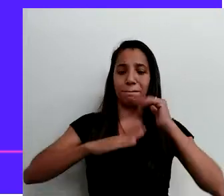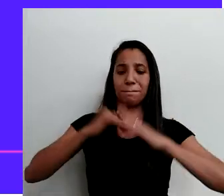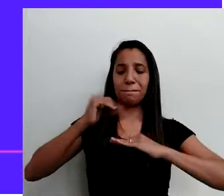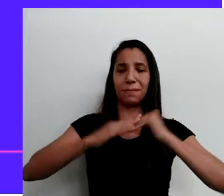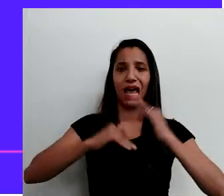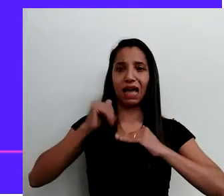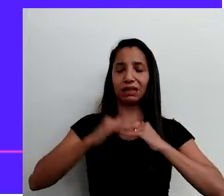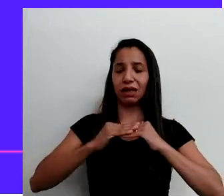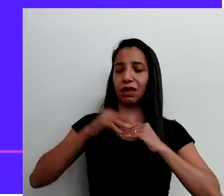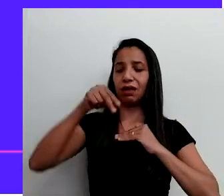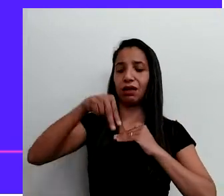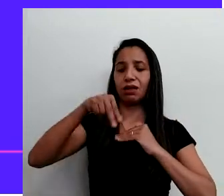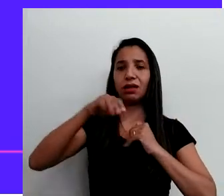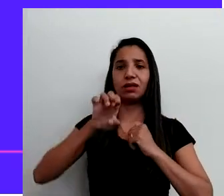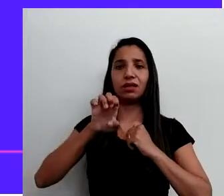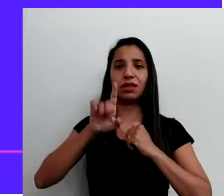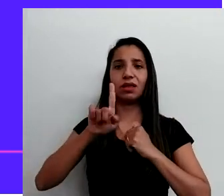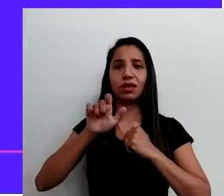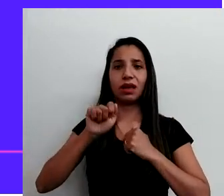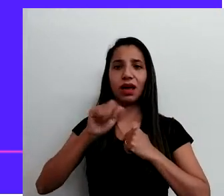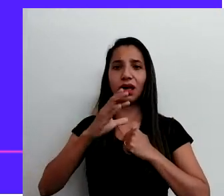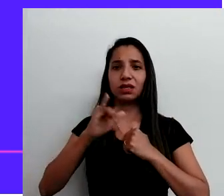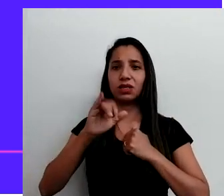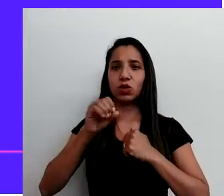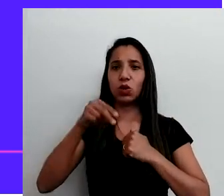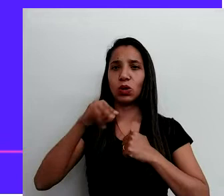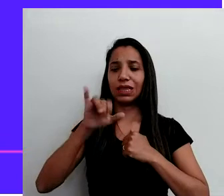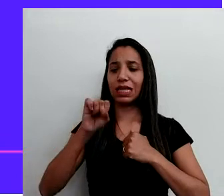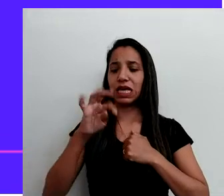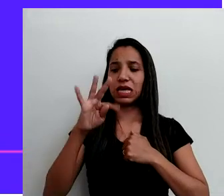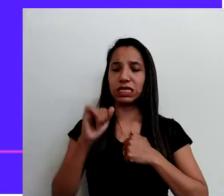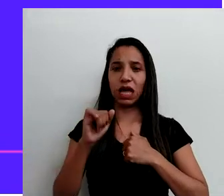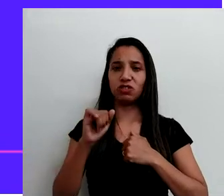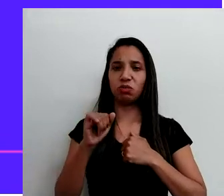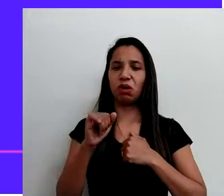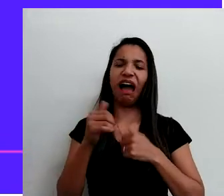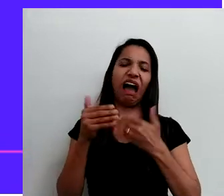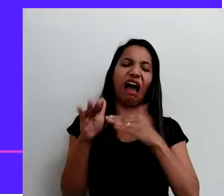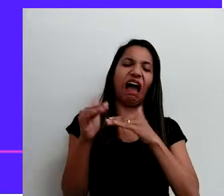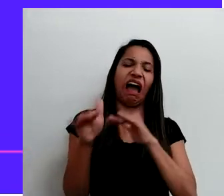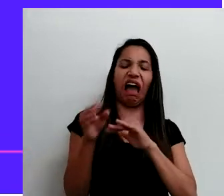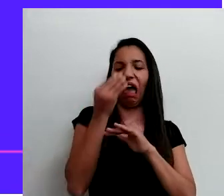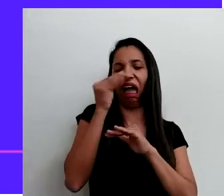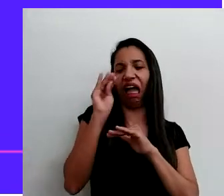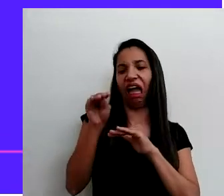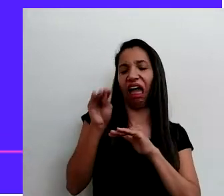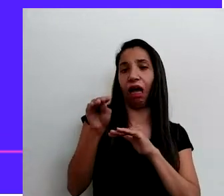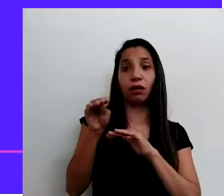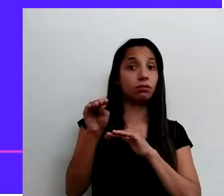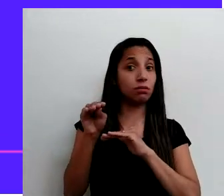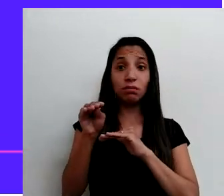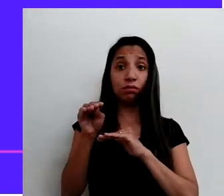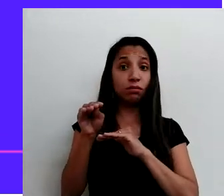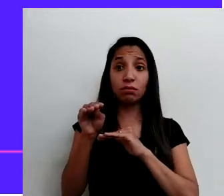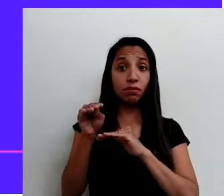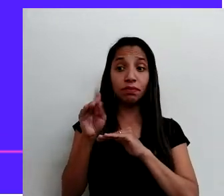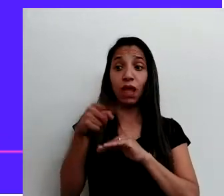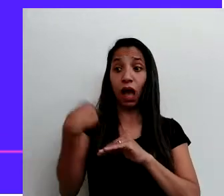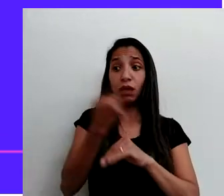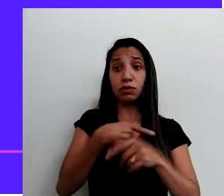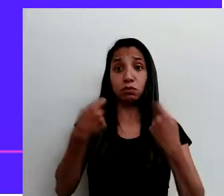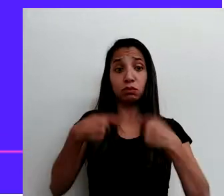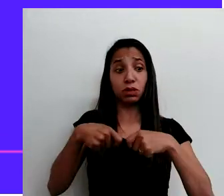digamos, aprofundar esse buraco onde a gente se encontra. Então, eu entendo que na cobertura de desigualdades, a gente também